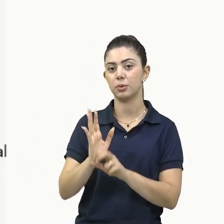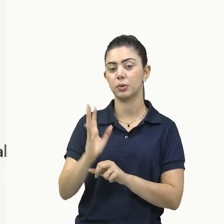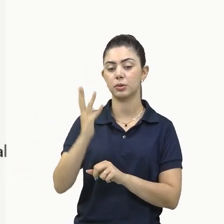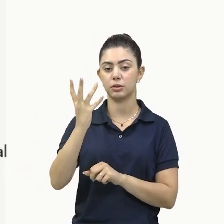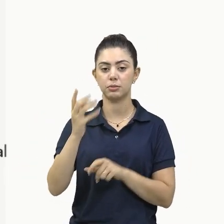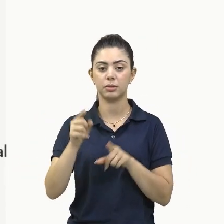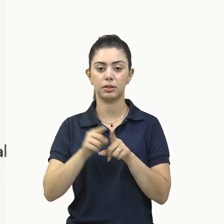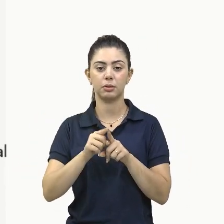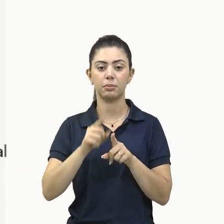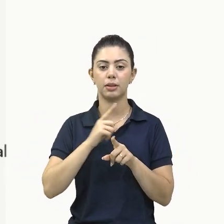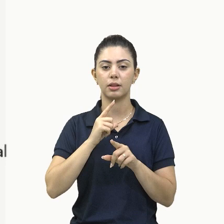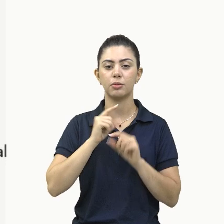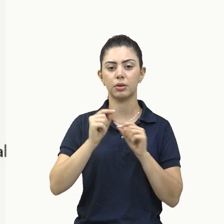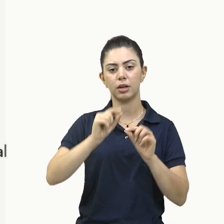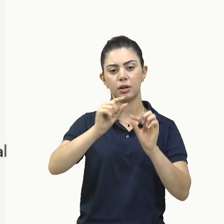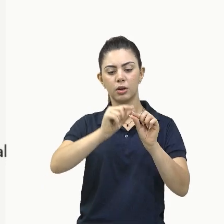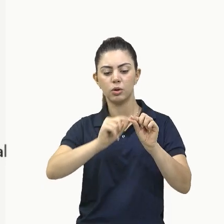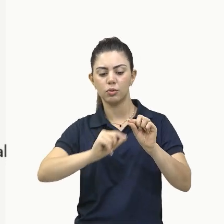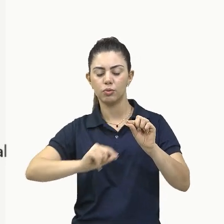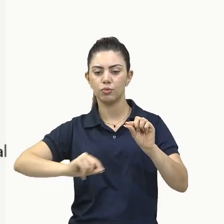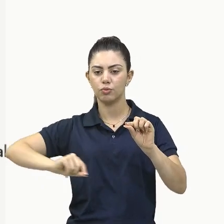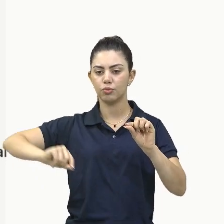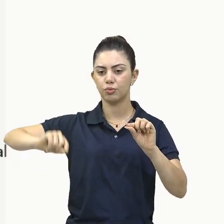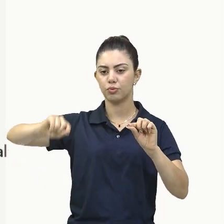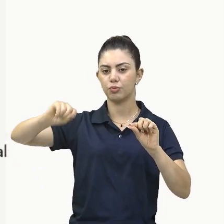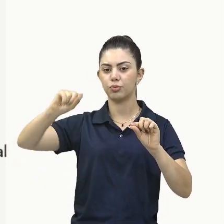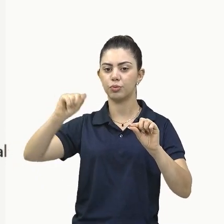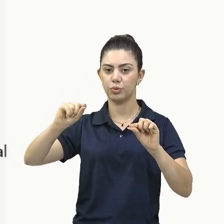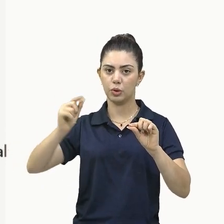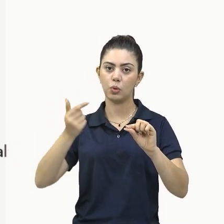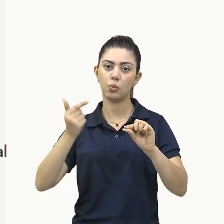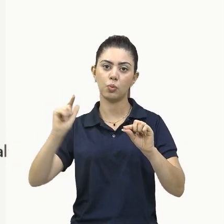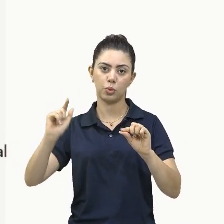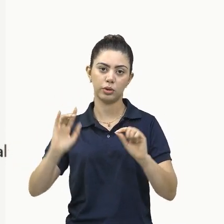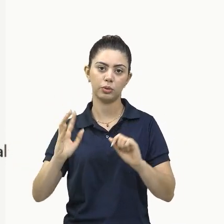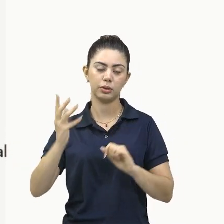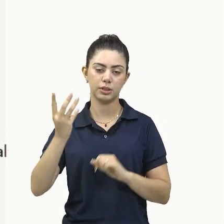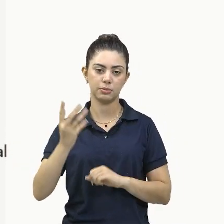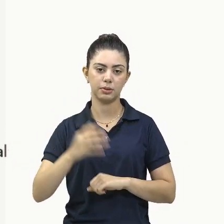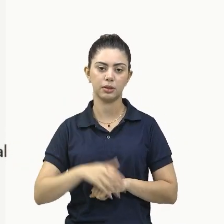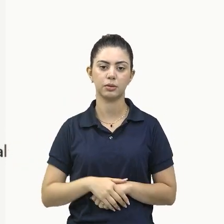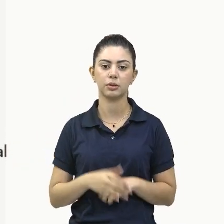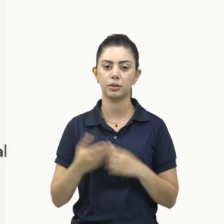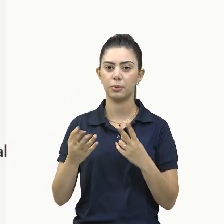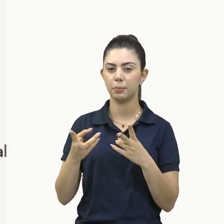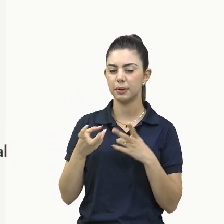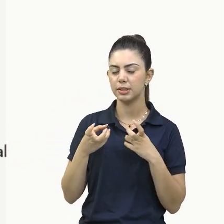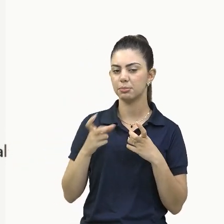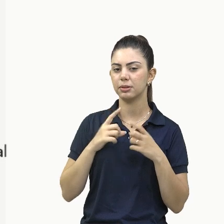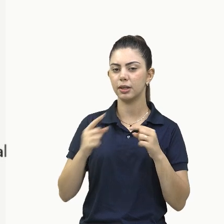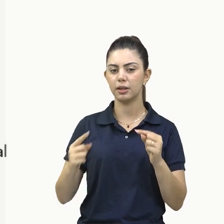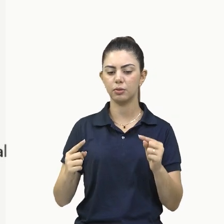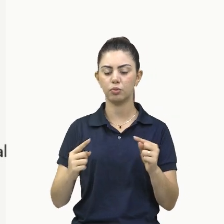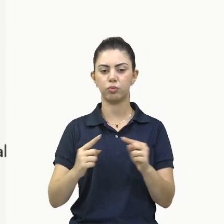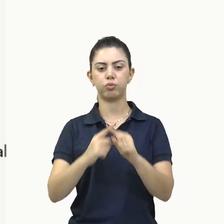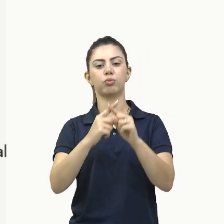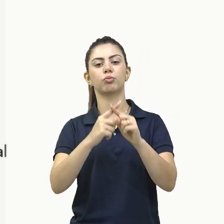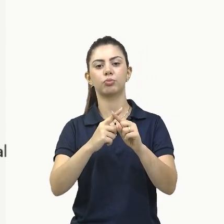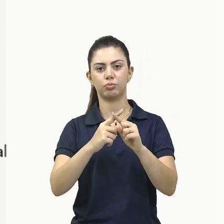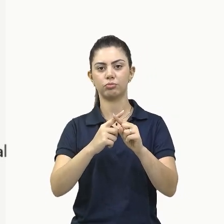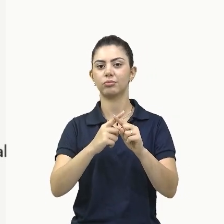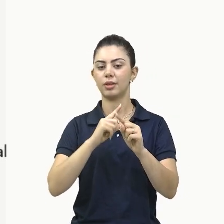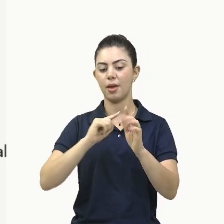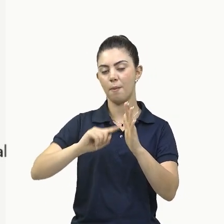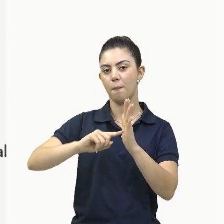uma curva, uma parábola que descreve um outro fenômeno. Nós observamos, né, aqui, no caso, um ponto